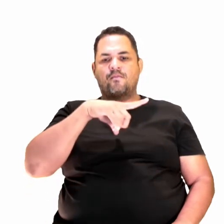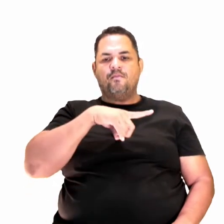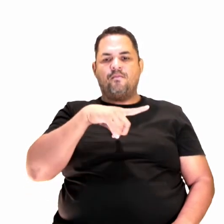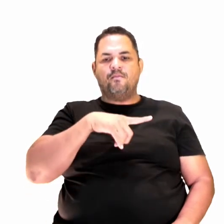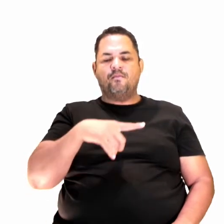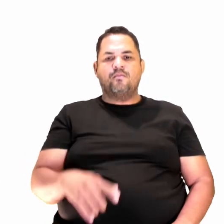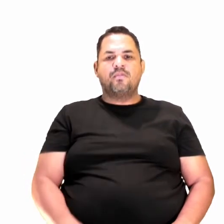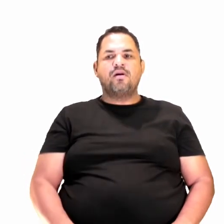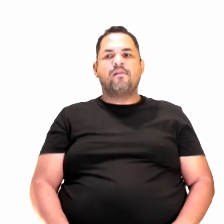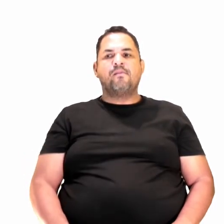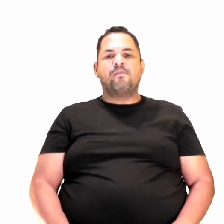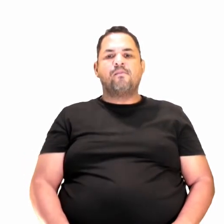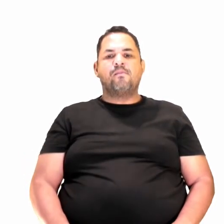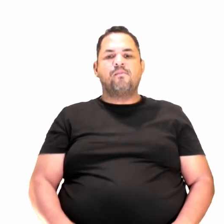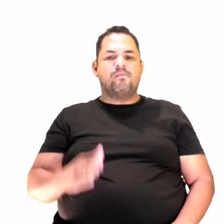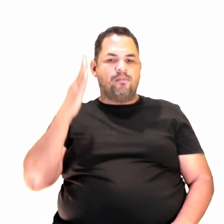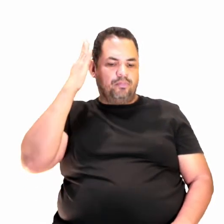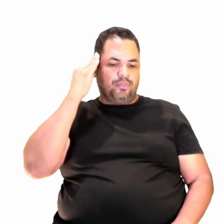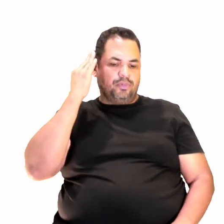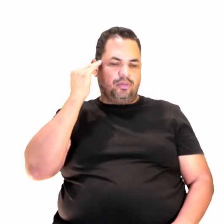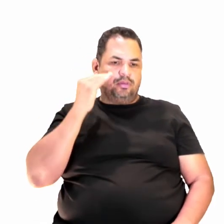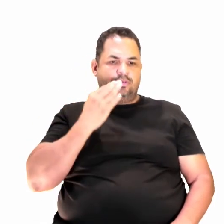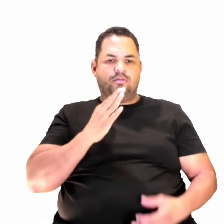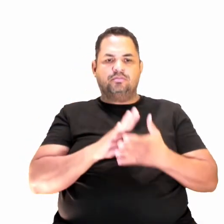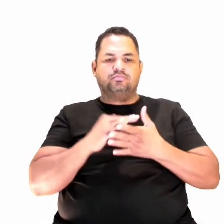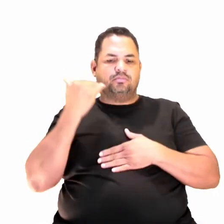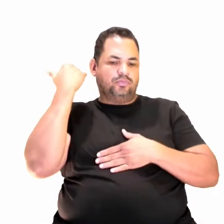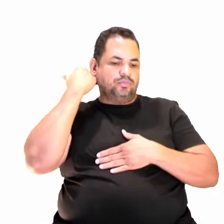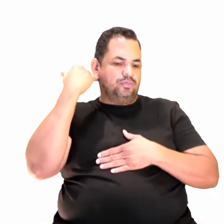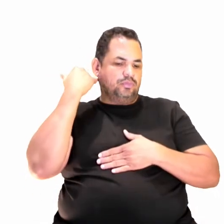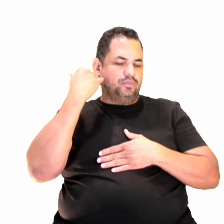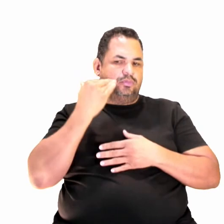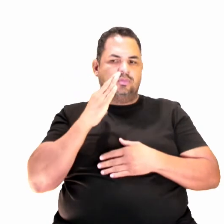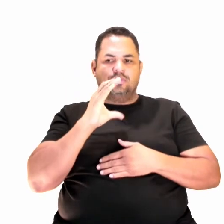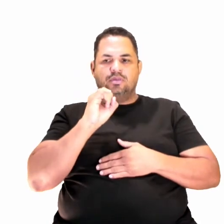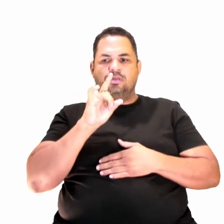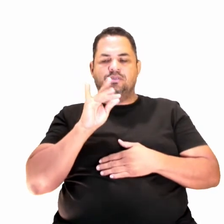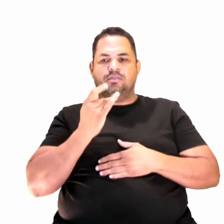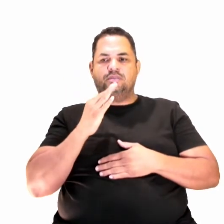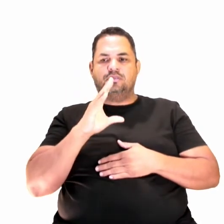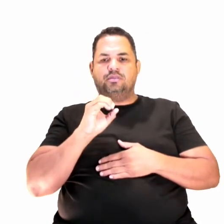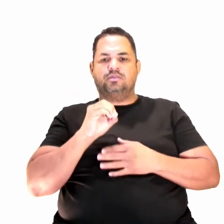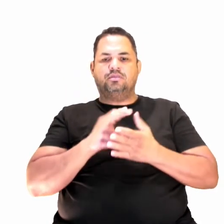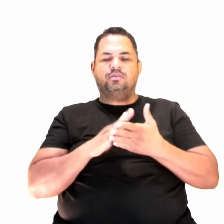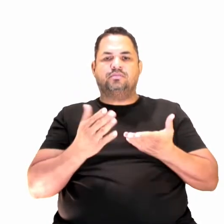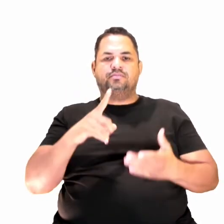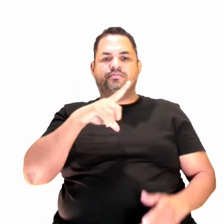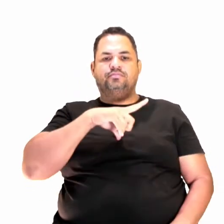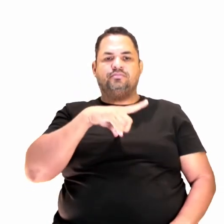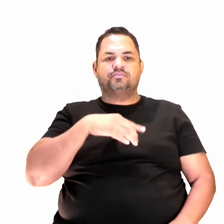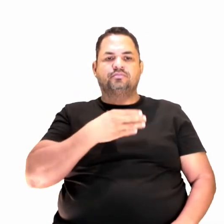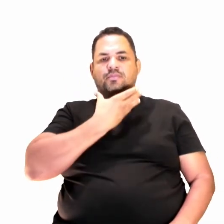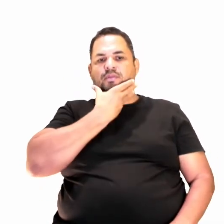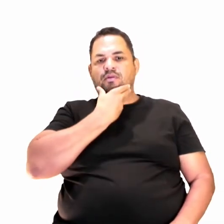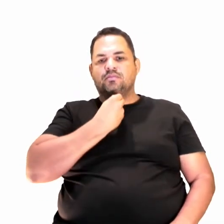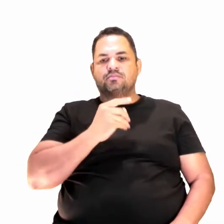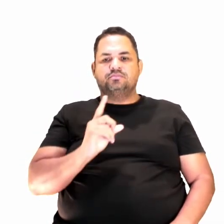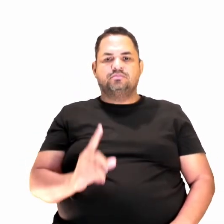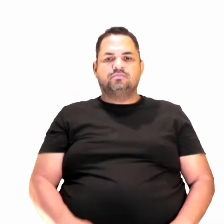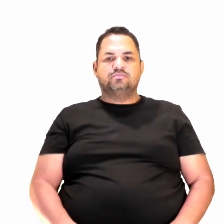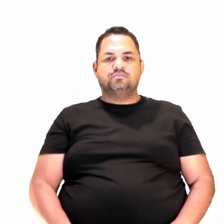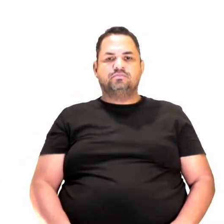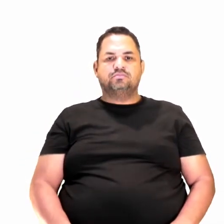objetos, enfim. Mas beautiful para mulheres e para homens você vai usar handsome. Handsome, então she's beautiful, ela é